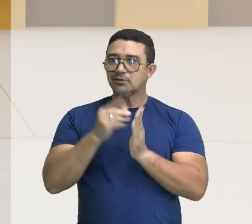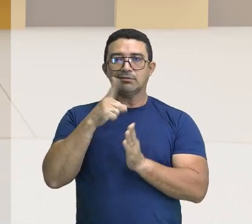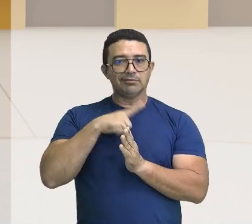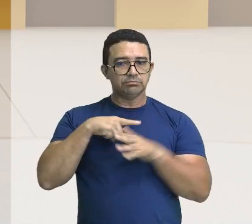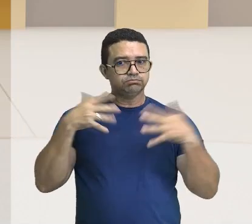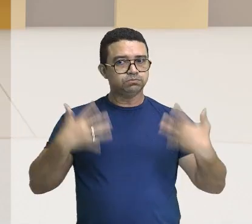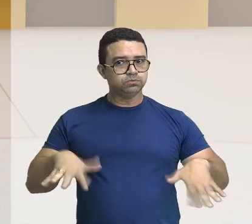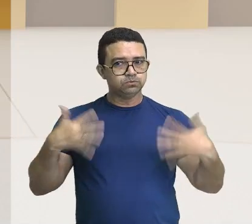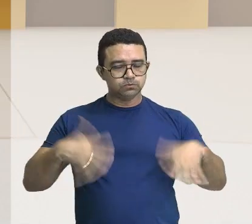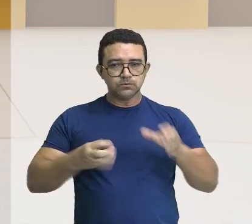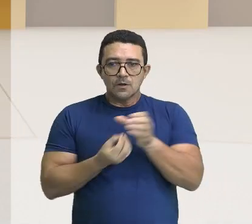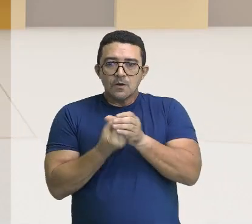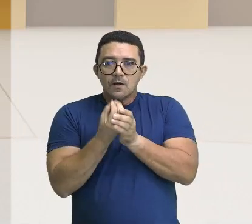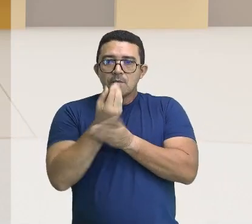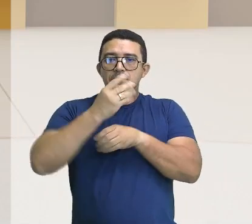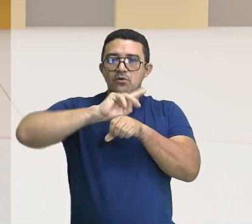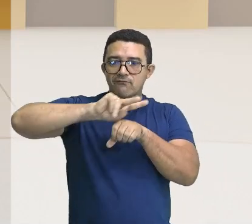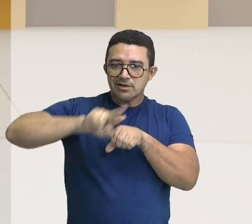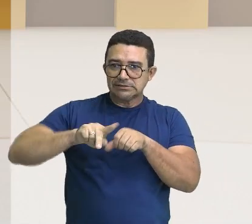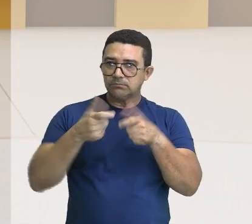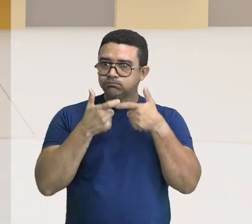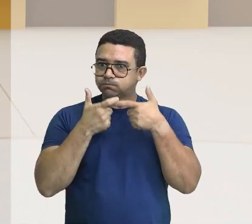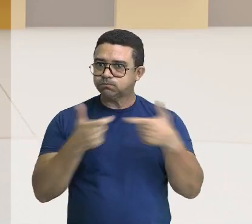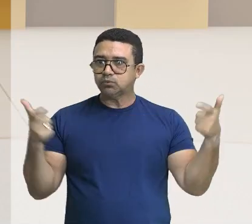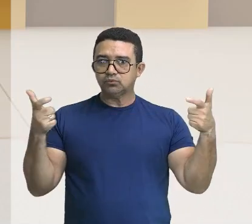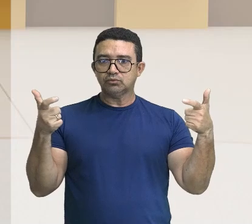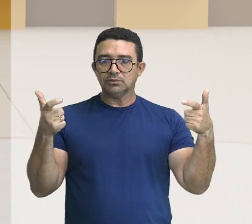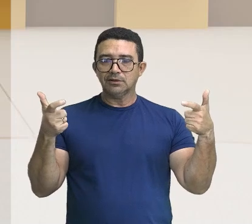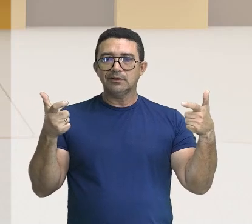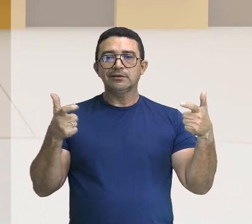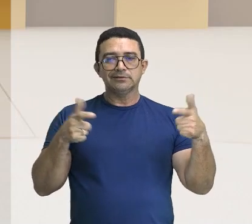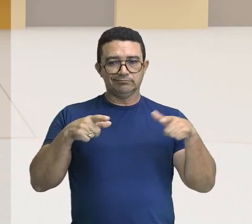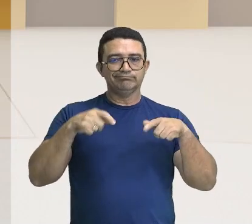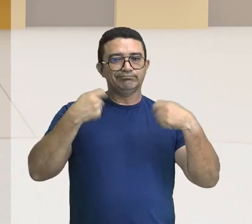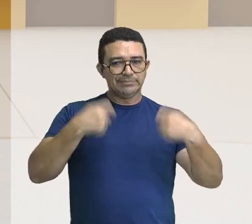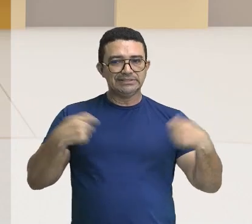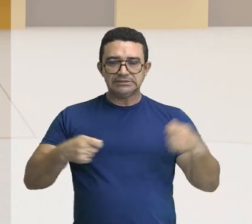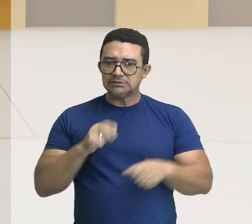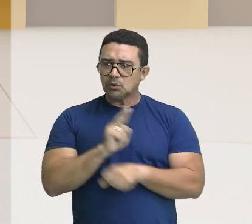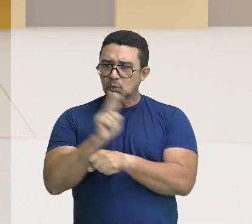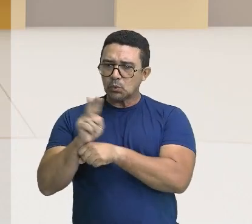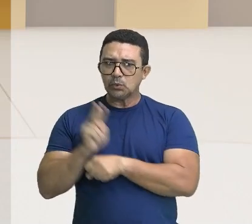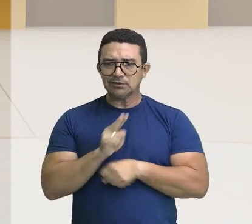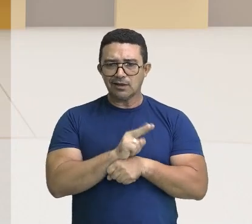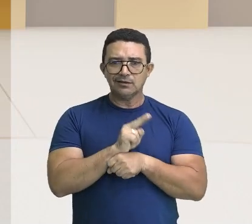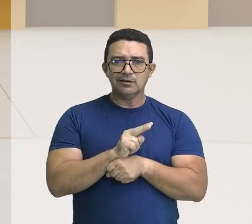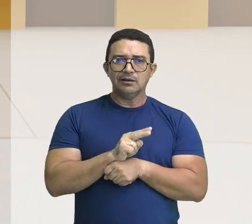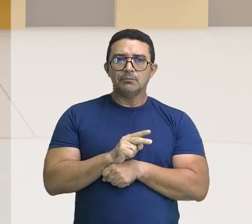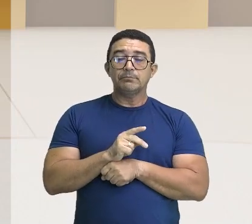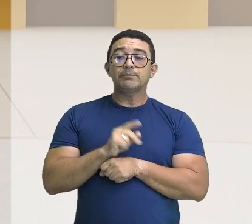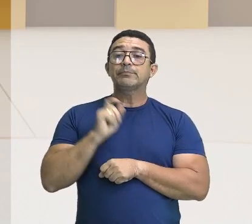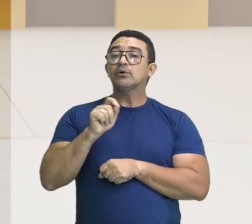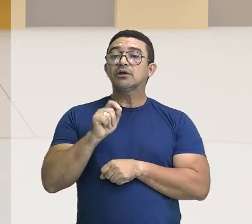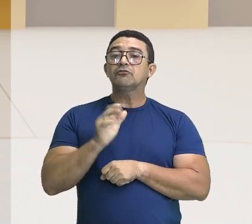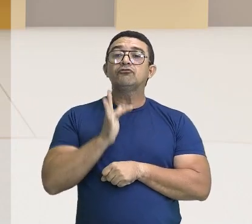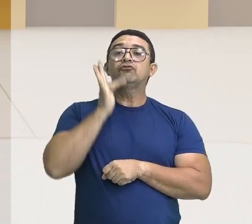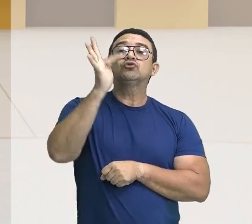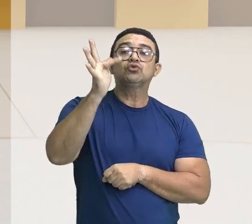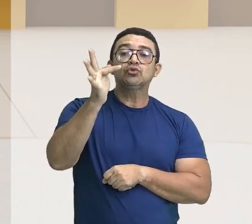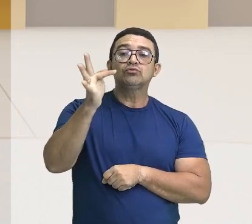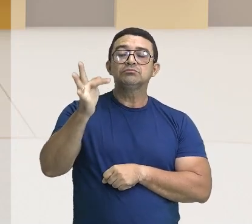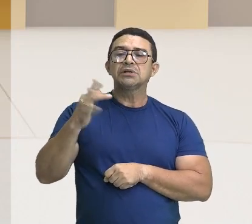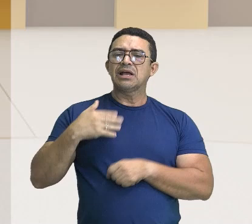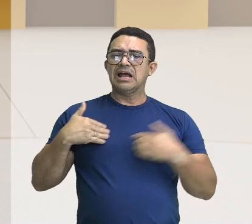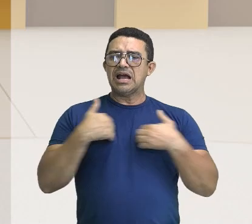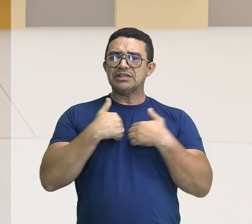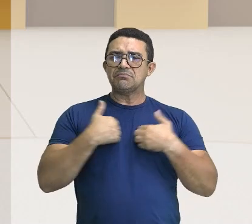biodiversidade muito grande e a sua conservação é de extrema importância para que a gente não venha a ter animais em extinção,